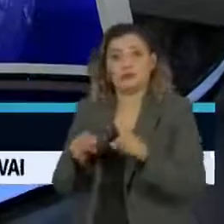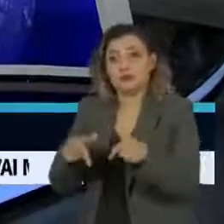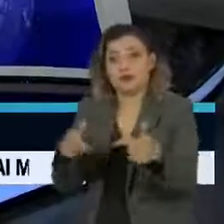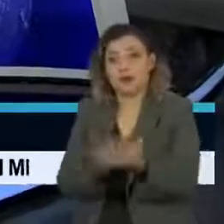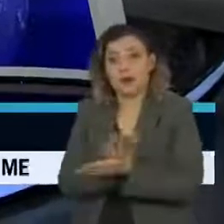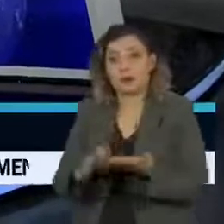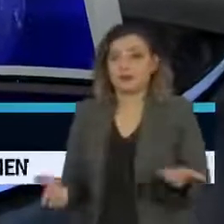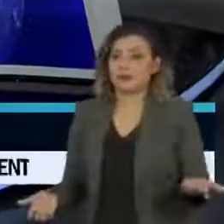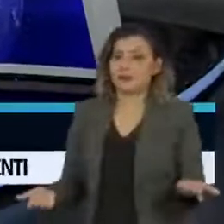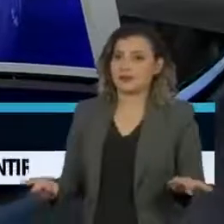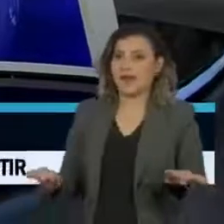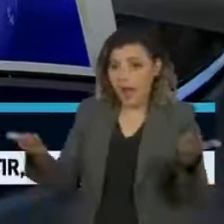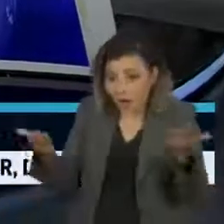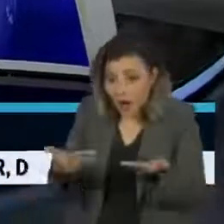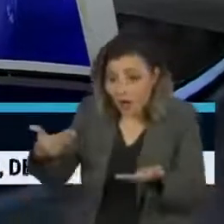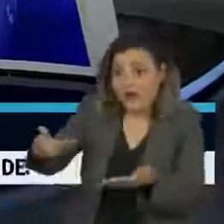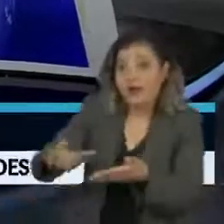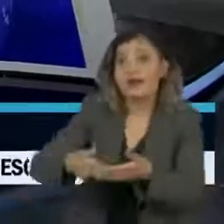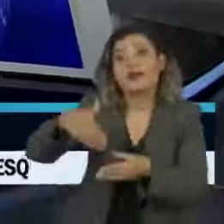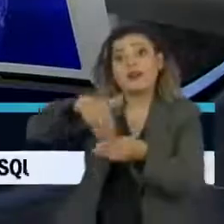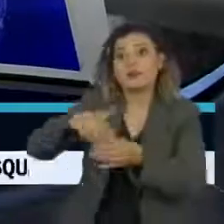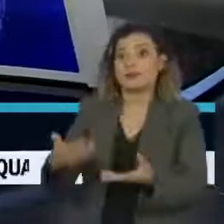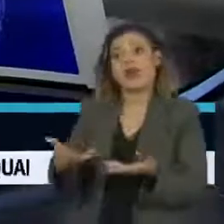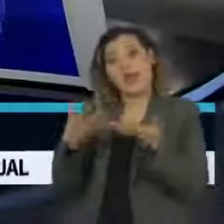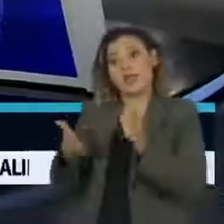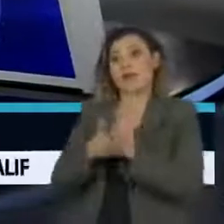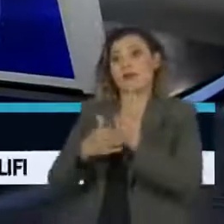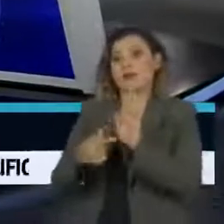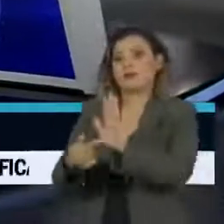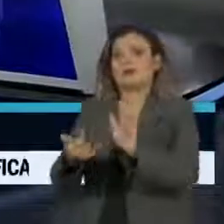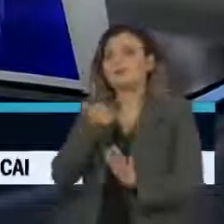fizeram. E agora estão chegando perto das eleições e estão querendo apresentar. Não vão apresentar.